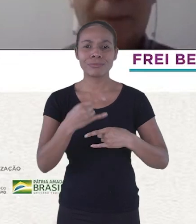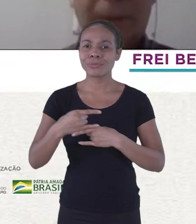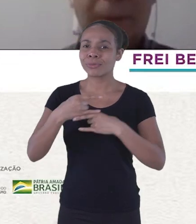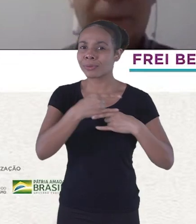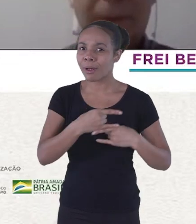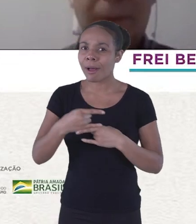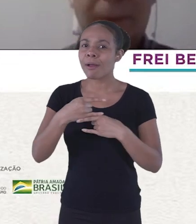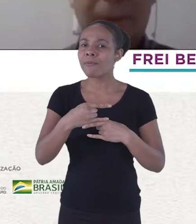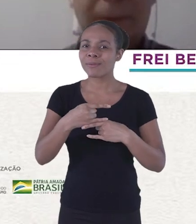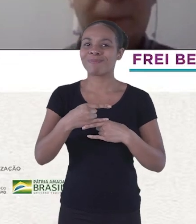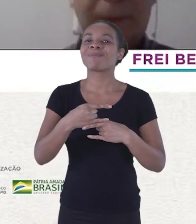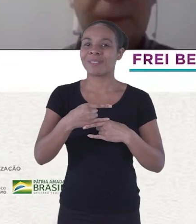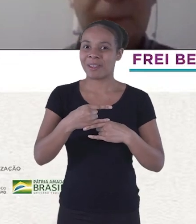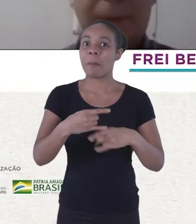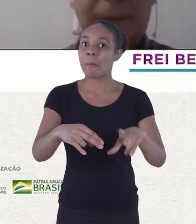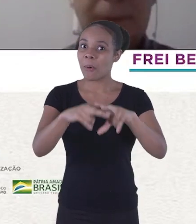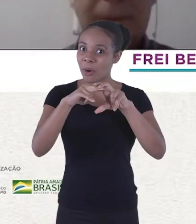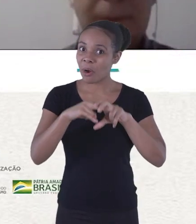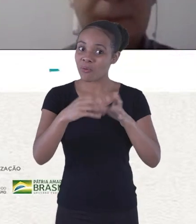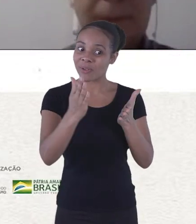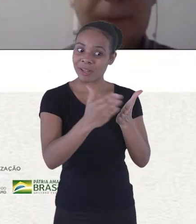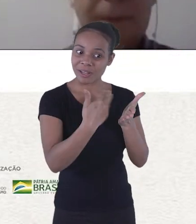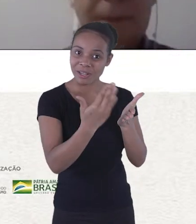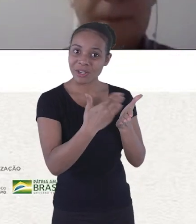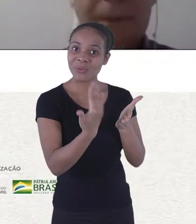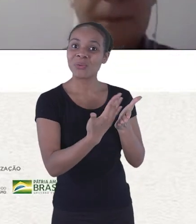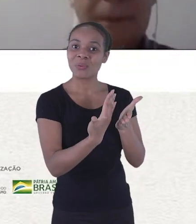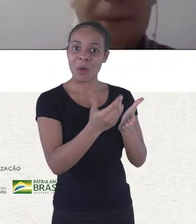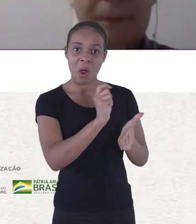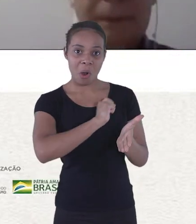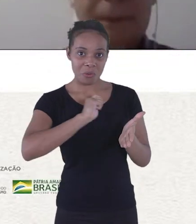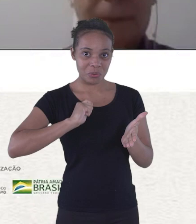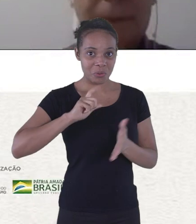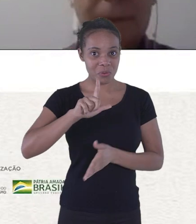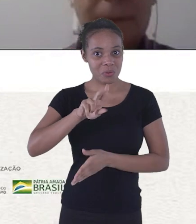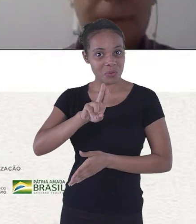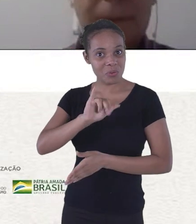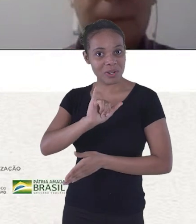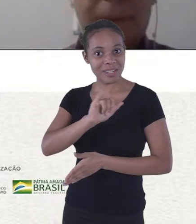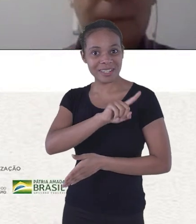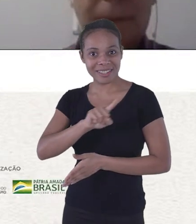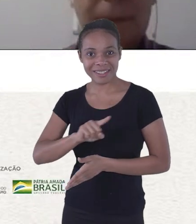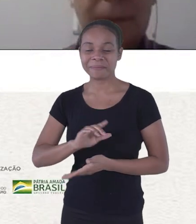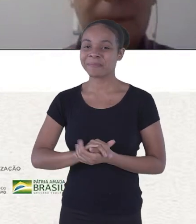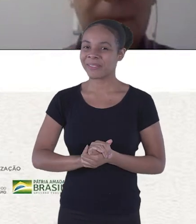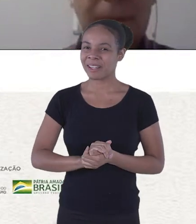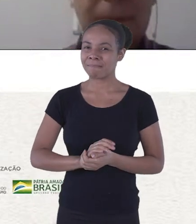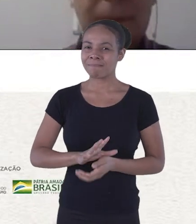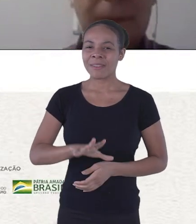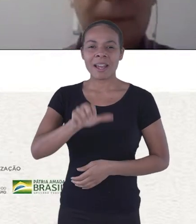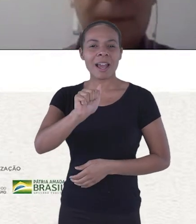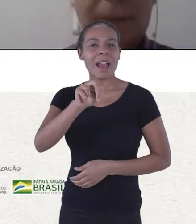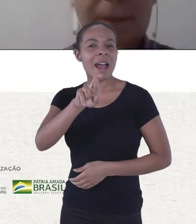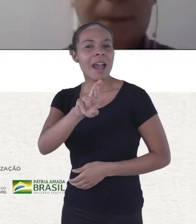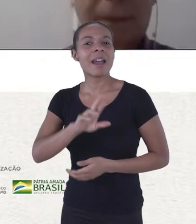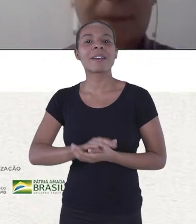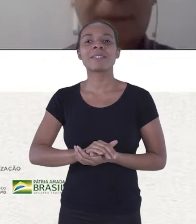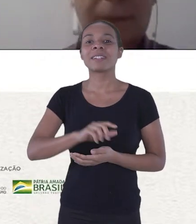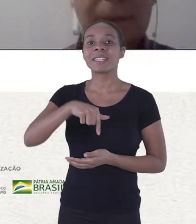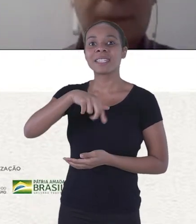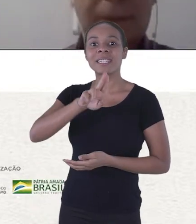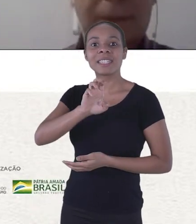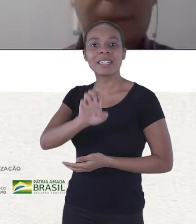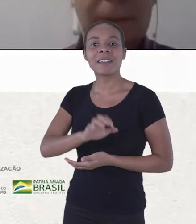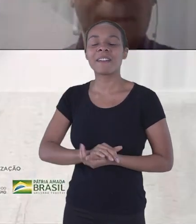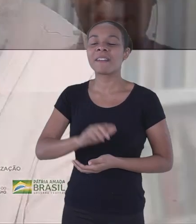livro do Luiz, O Ar Que Me Falta, História de uma Curta Infância e de uma Longa Depressão. Afonso